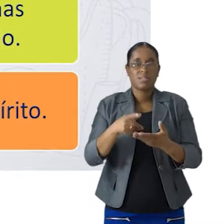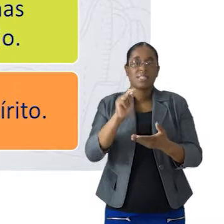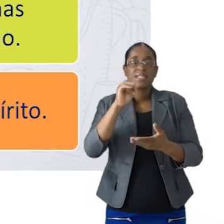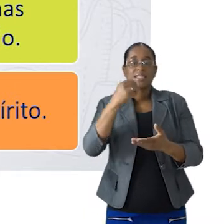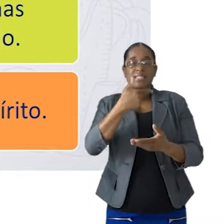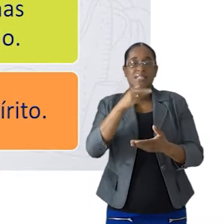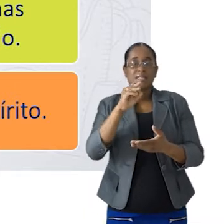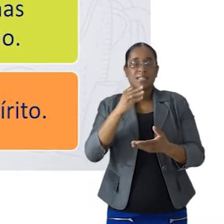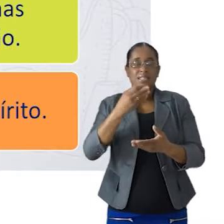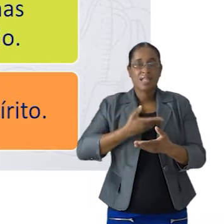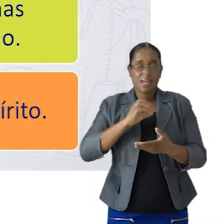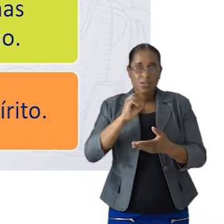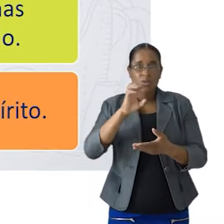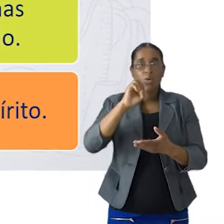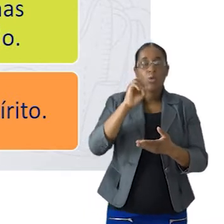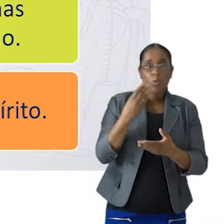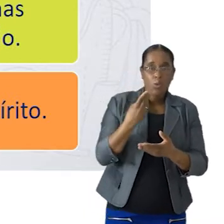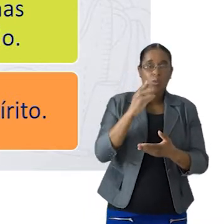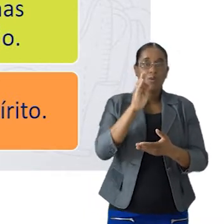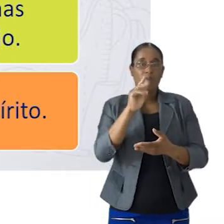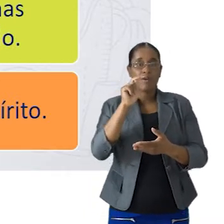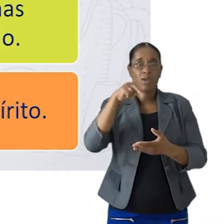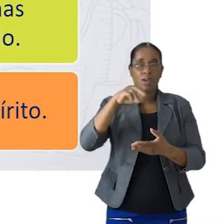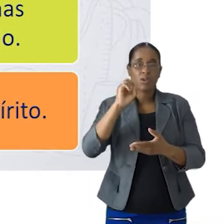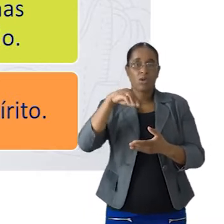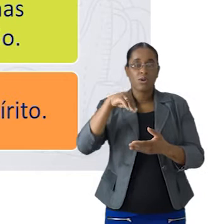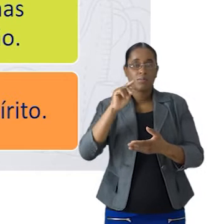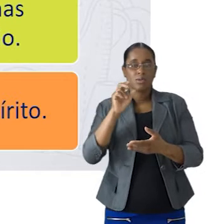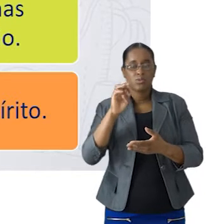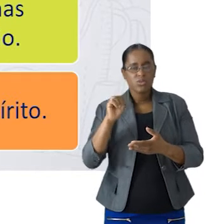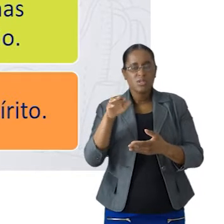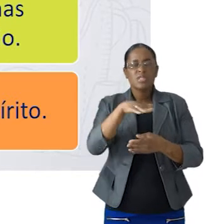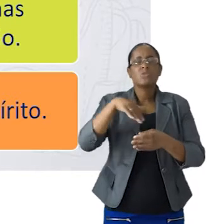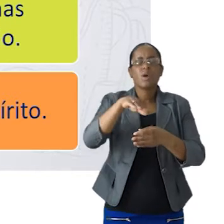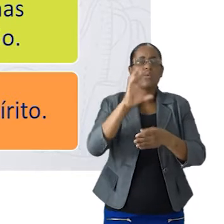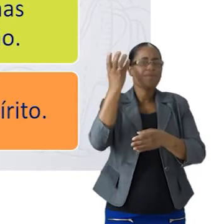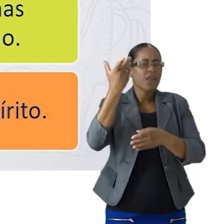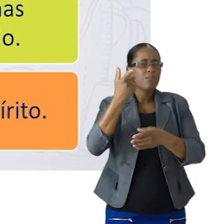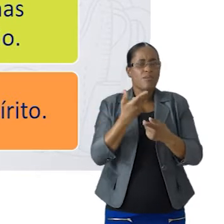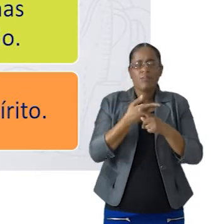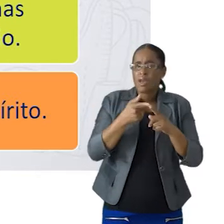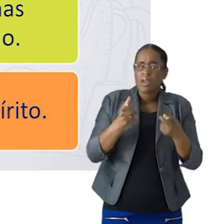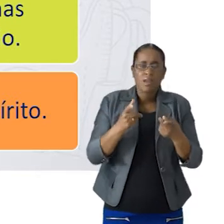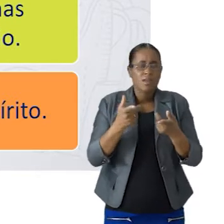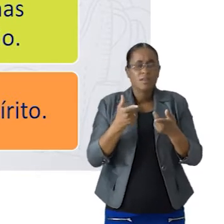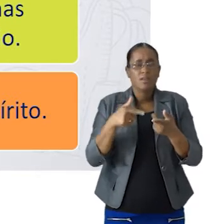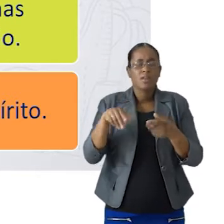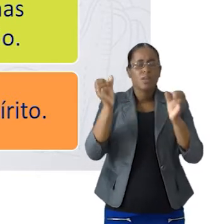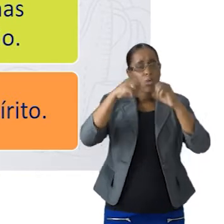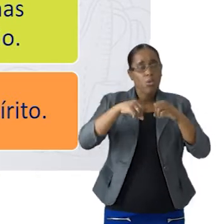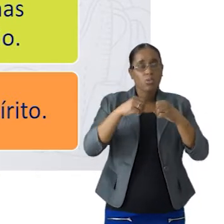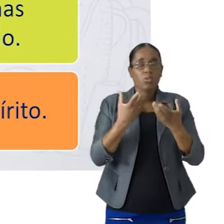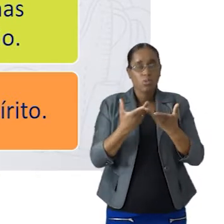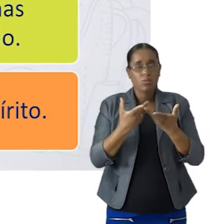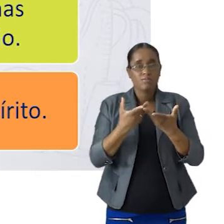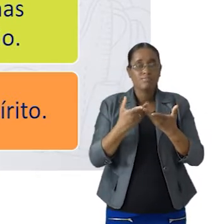fenômenos, situando-os no tempo. Variam de acordo com a pessoa, número,